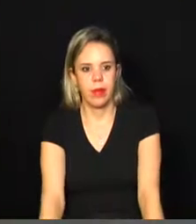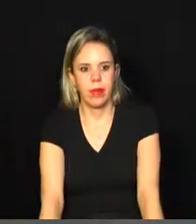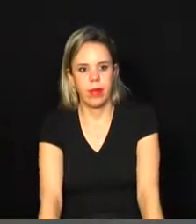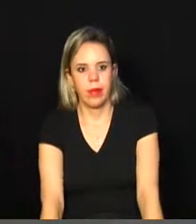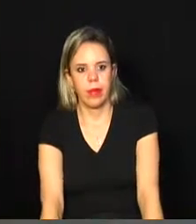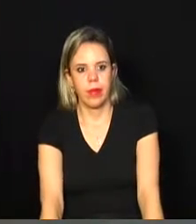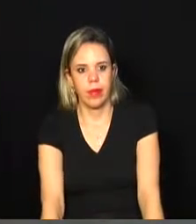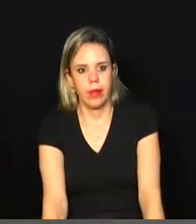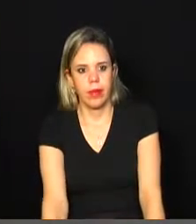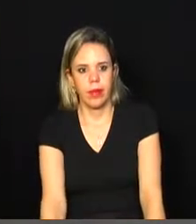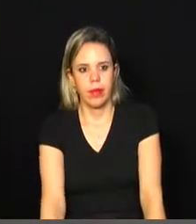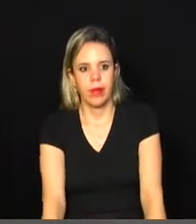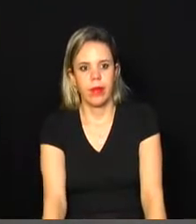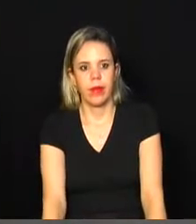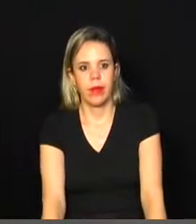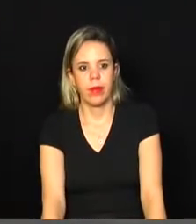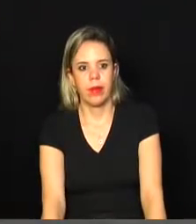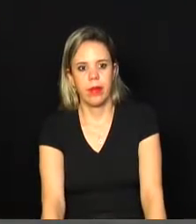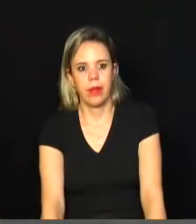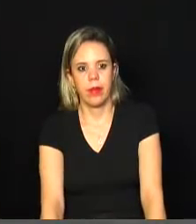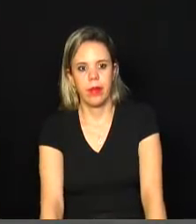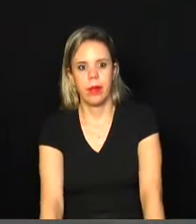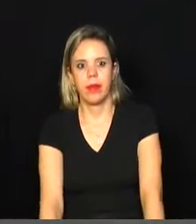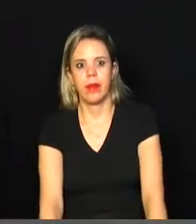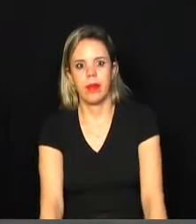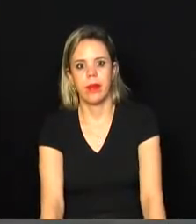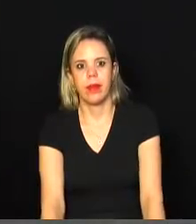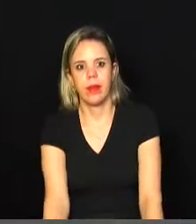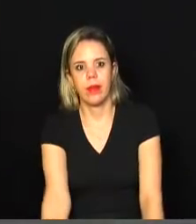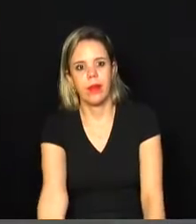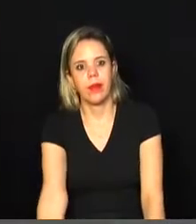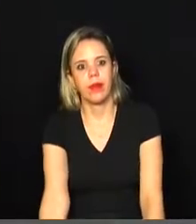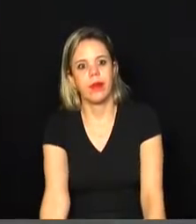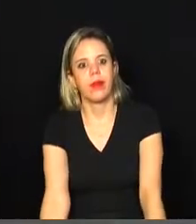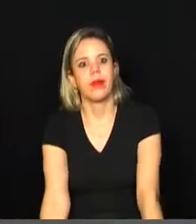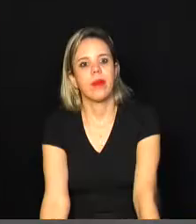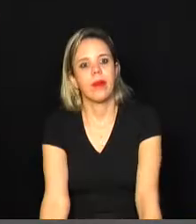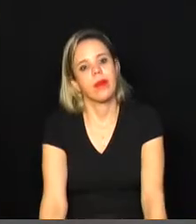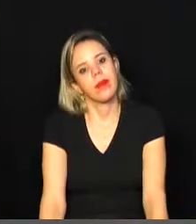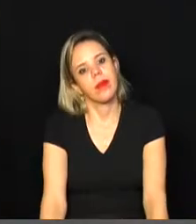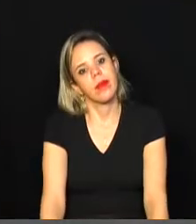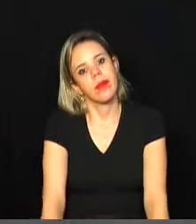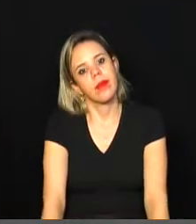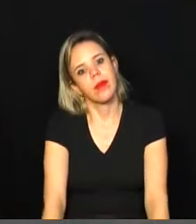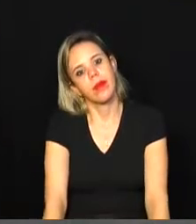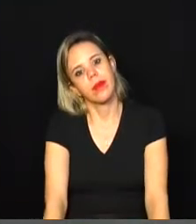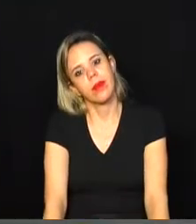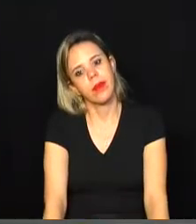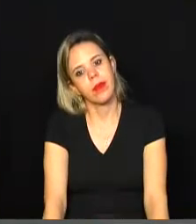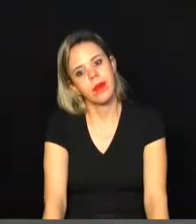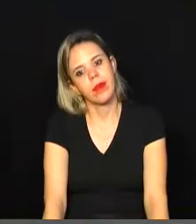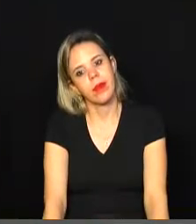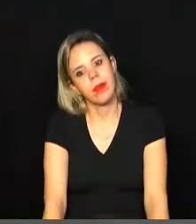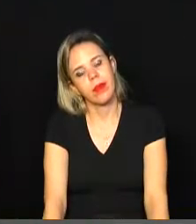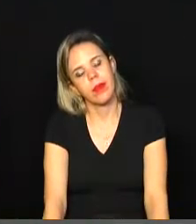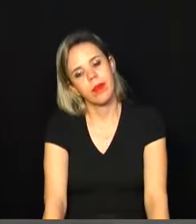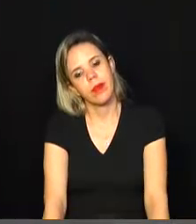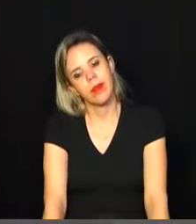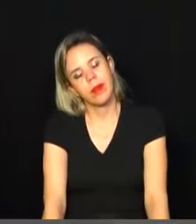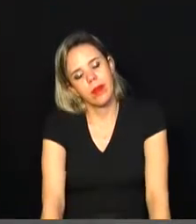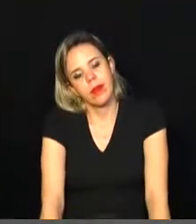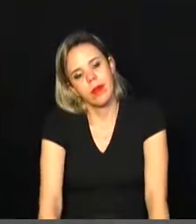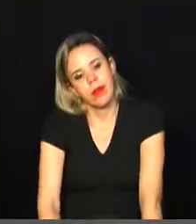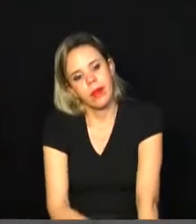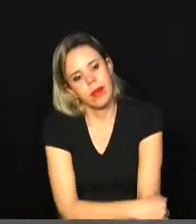Oi aqui é outra comissão faça aqui ó o seu consumidor eu